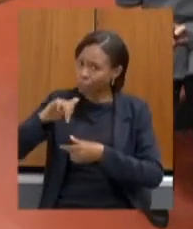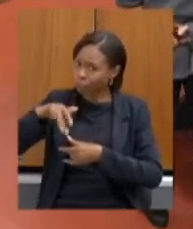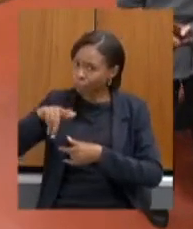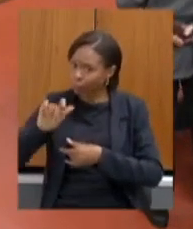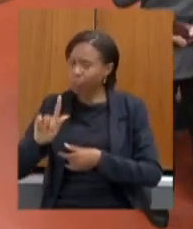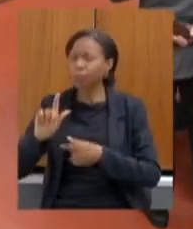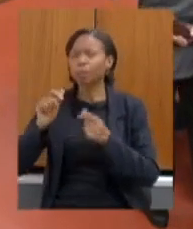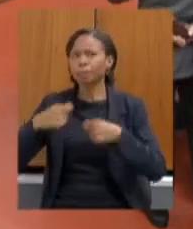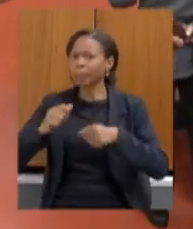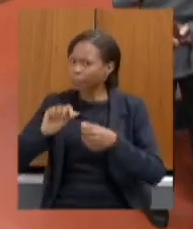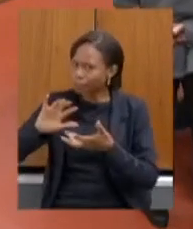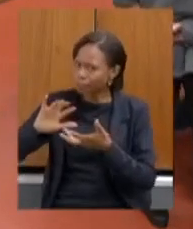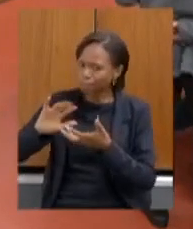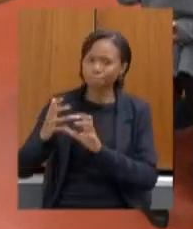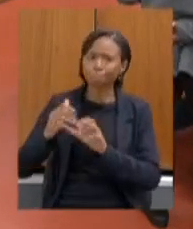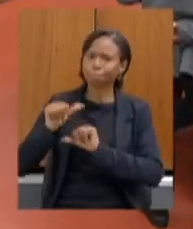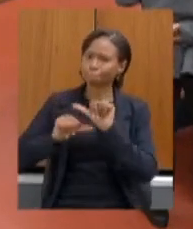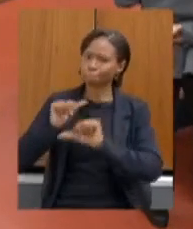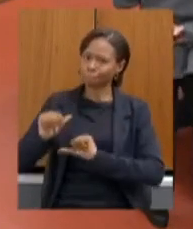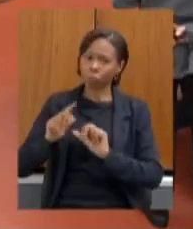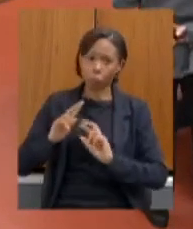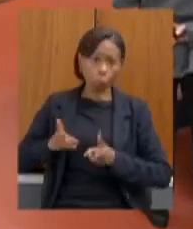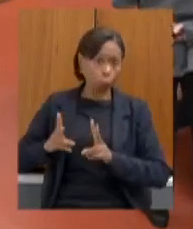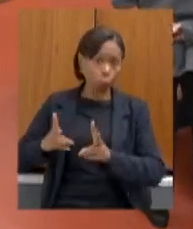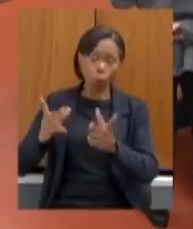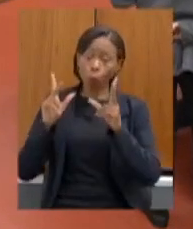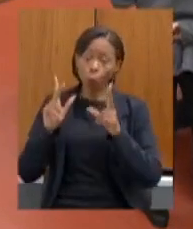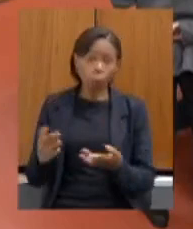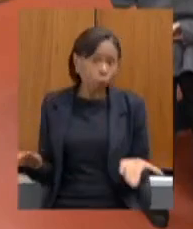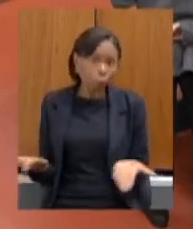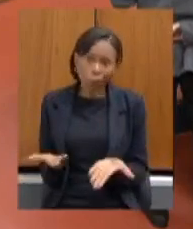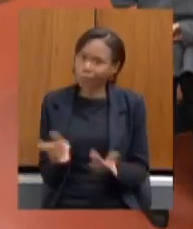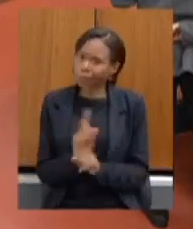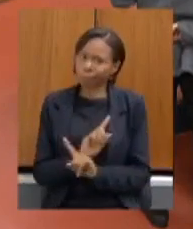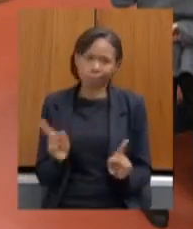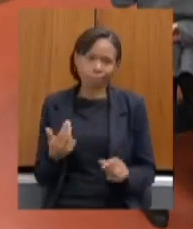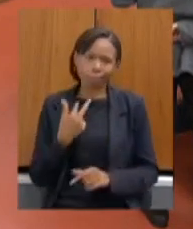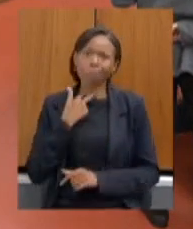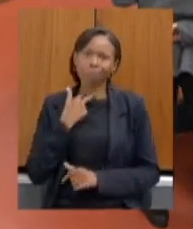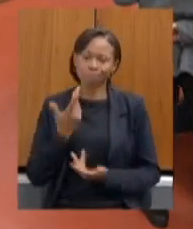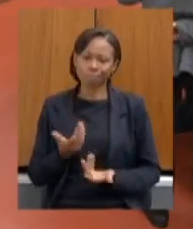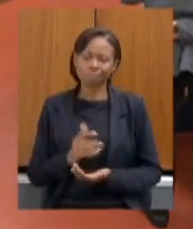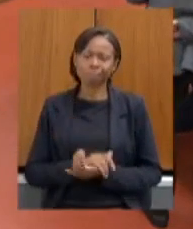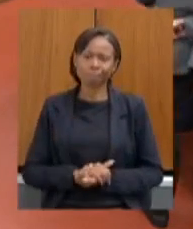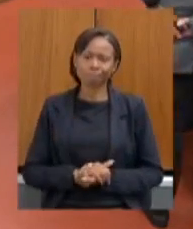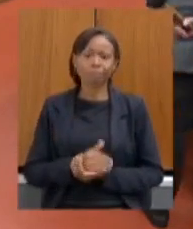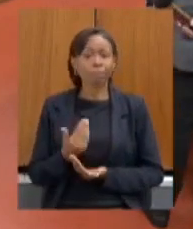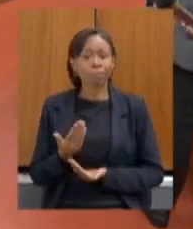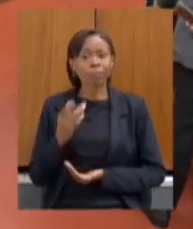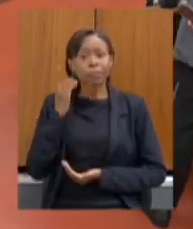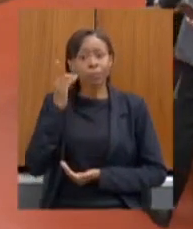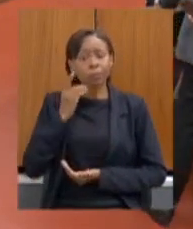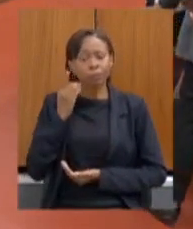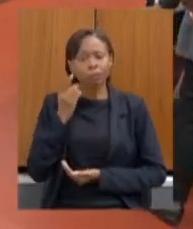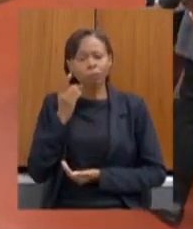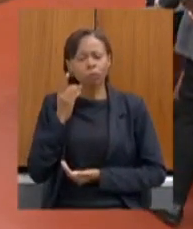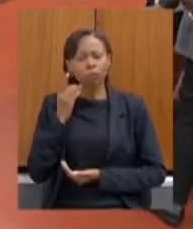a CEMIG não pode continuar no rumo que ela está trilhando hoje. E aí, deputado, deputado,